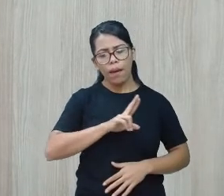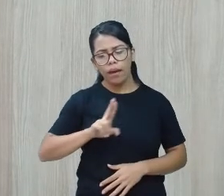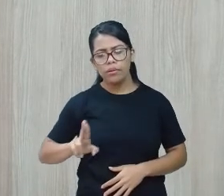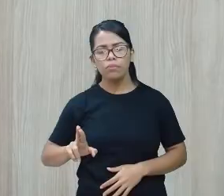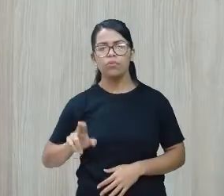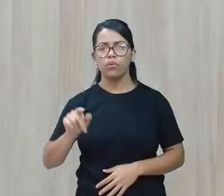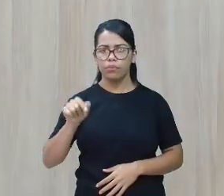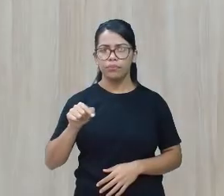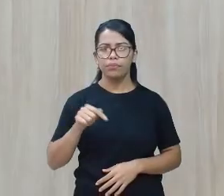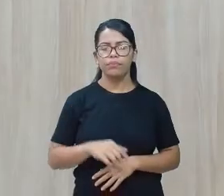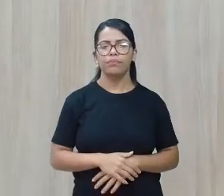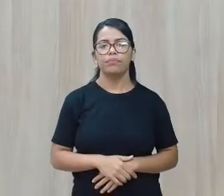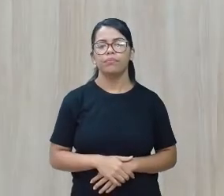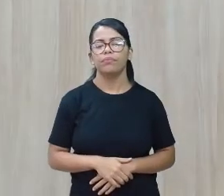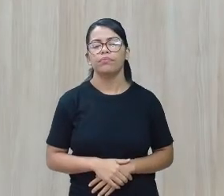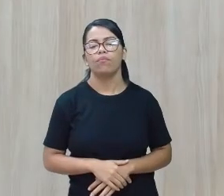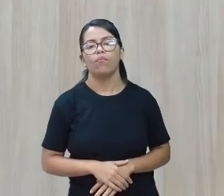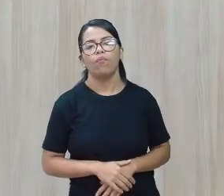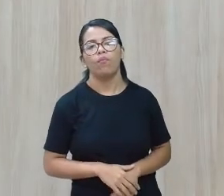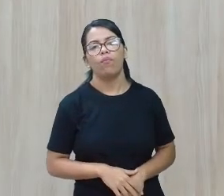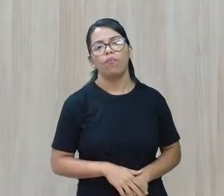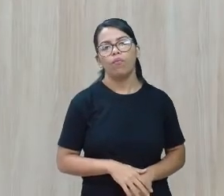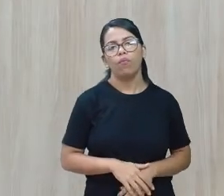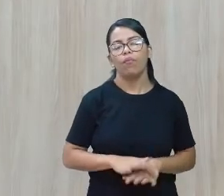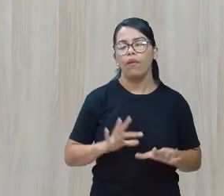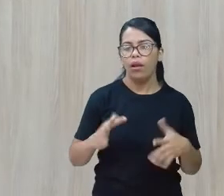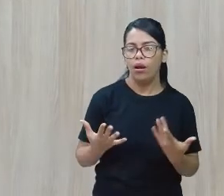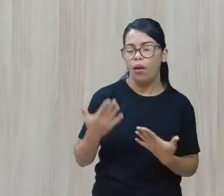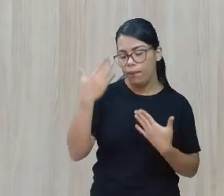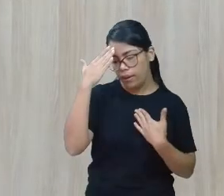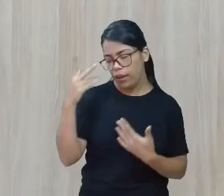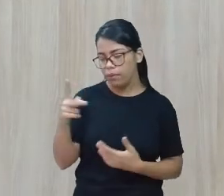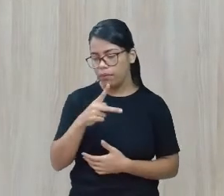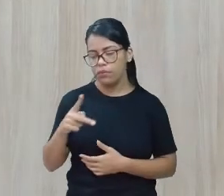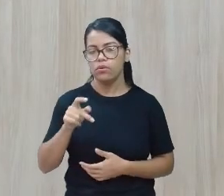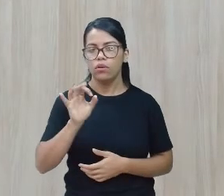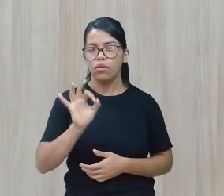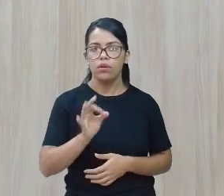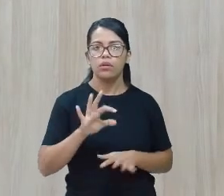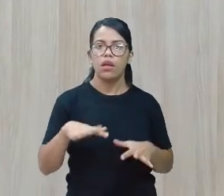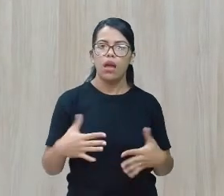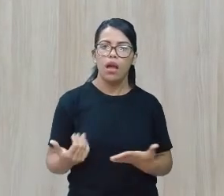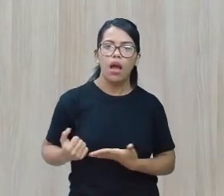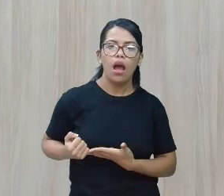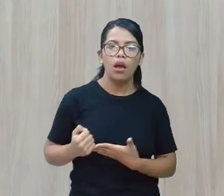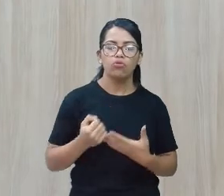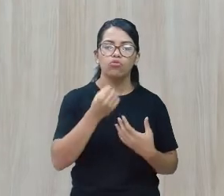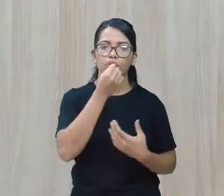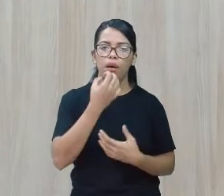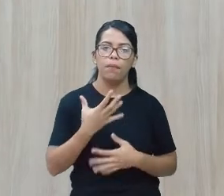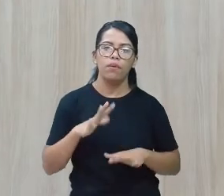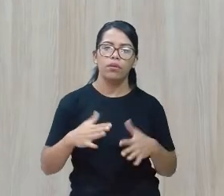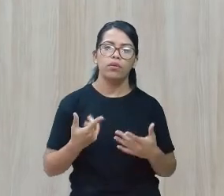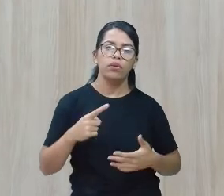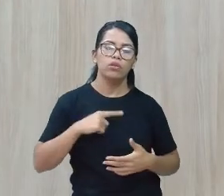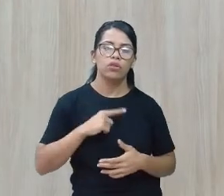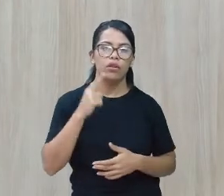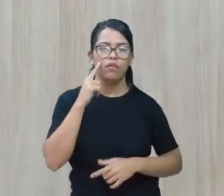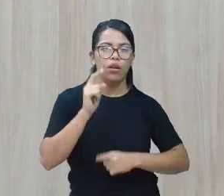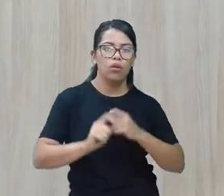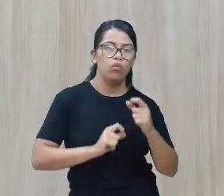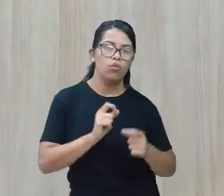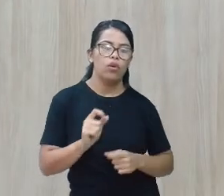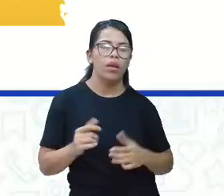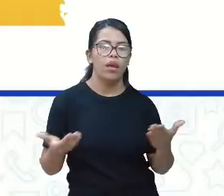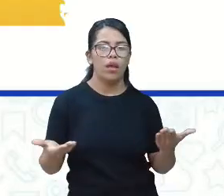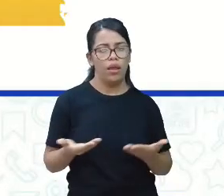vocês. Muito obrigada, professora Isabel. É isso aí. Então, essa contribuição é muito boa. Então, nós vemos aqui que, diante